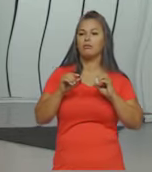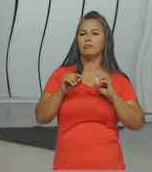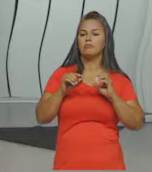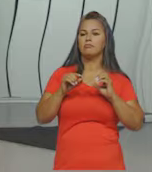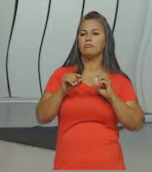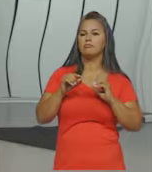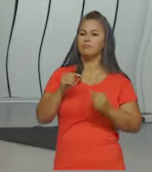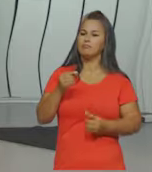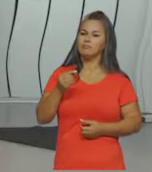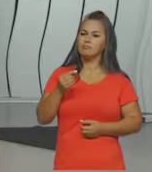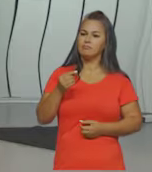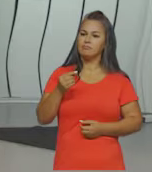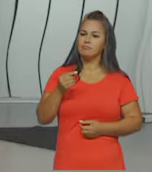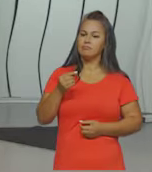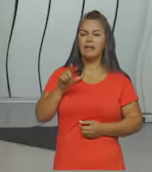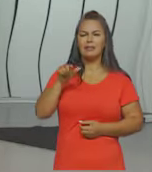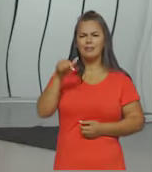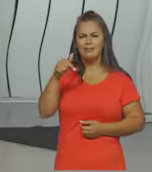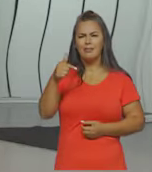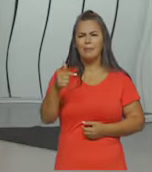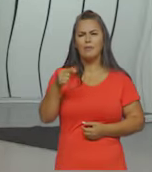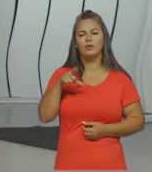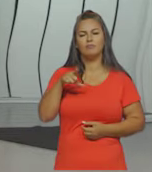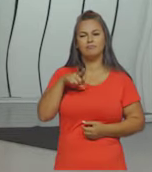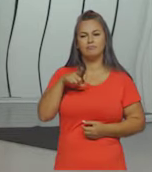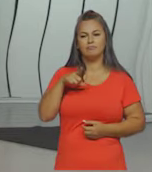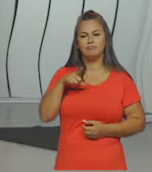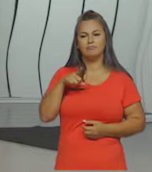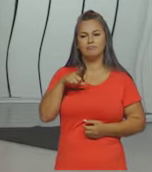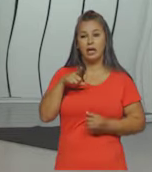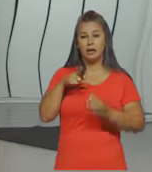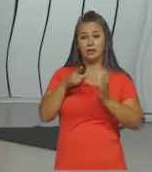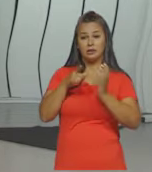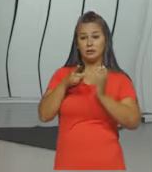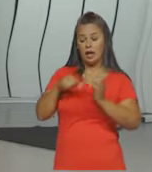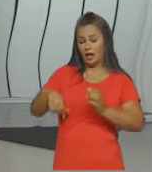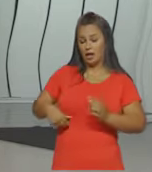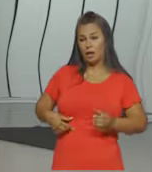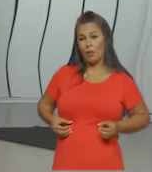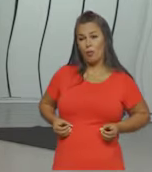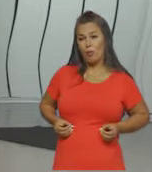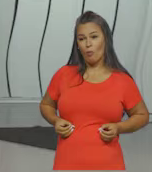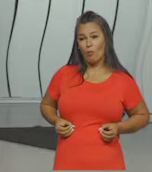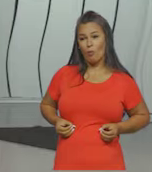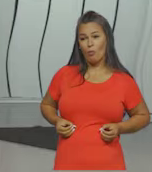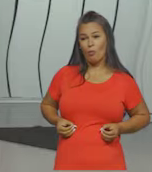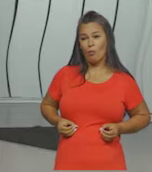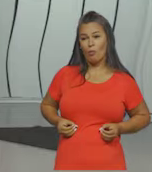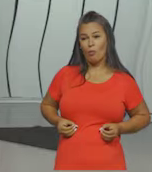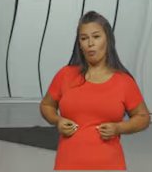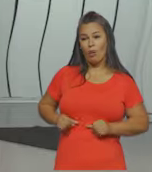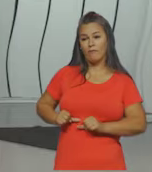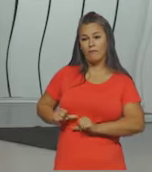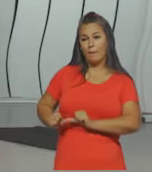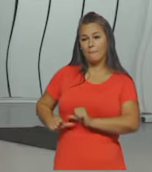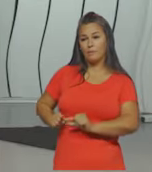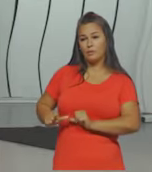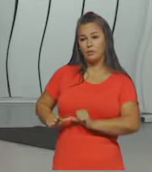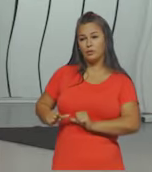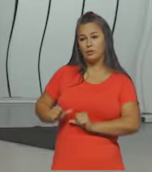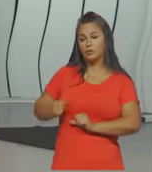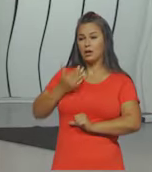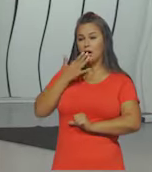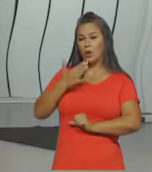E depois, esse local onde ele foi produzido vai ficar chamado de corpo amarelo, vai mudar aqui de cor e